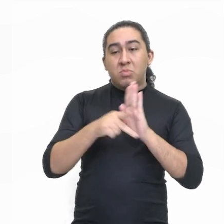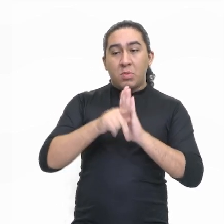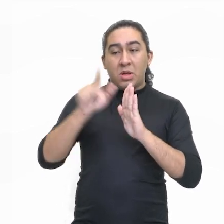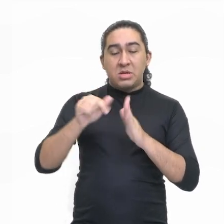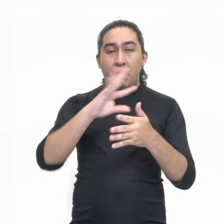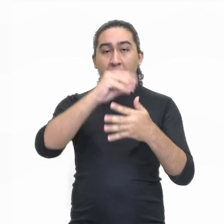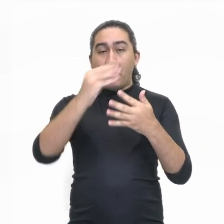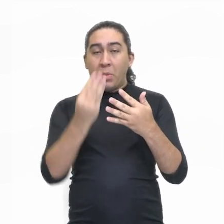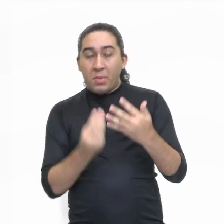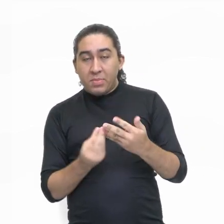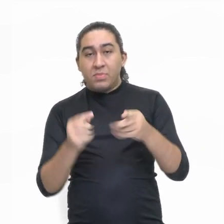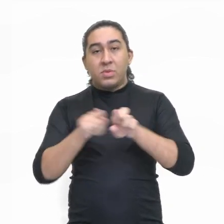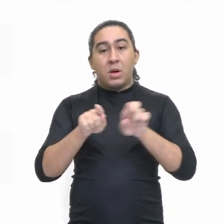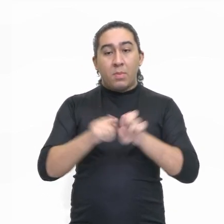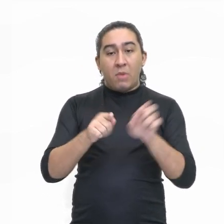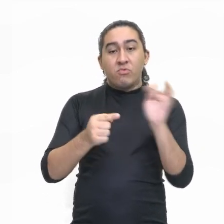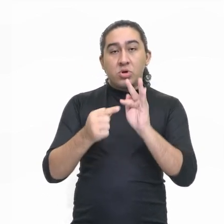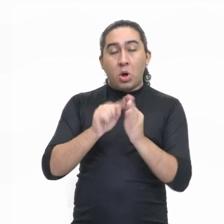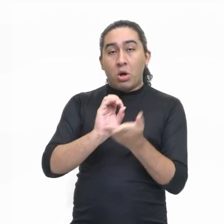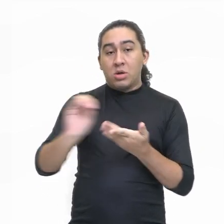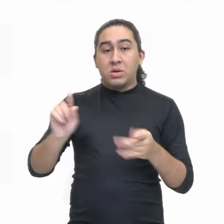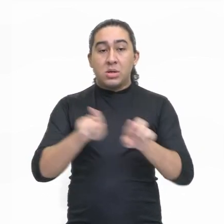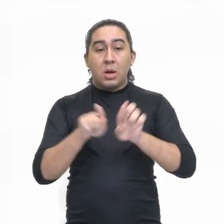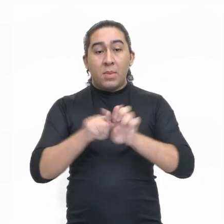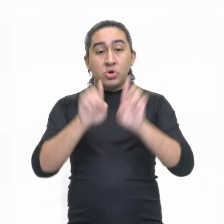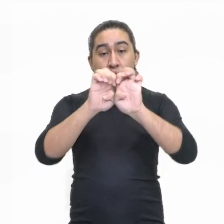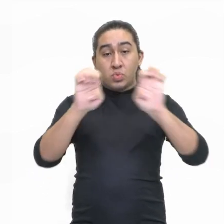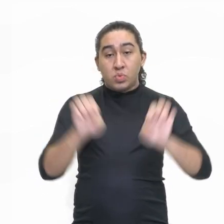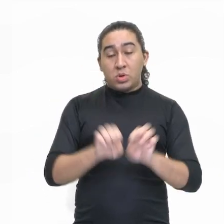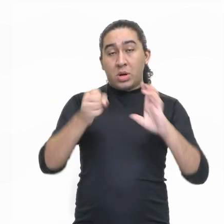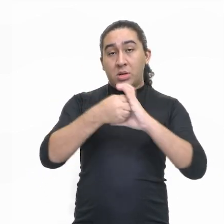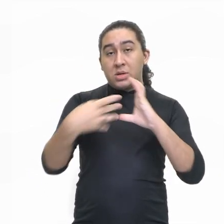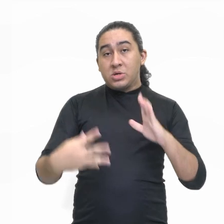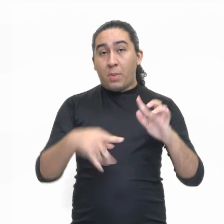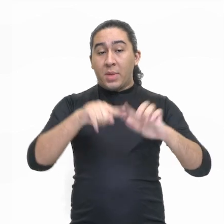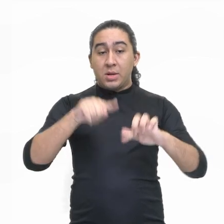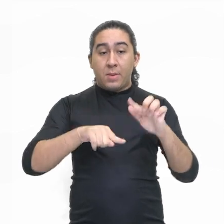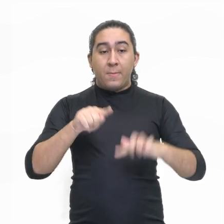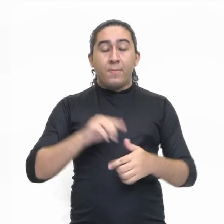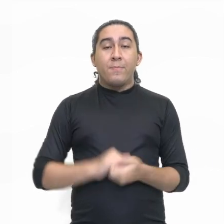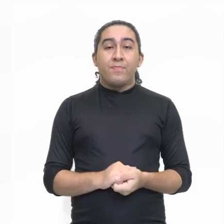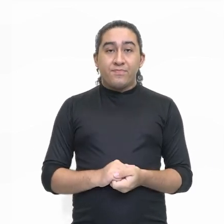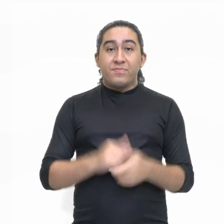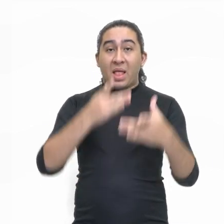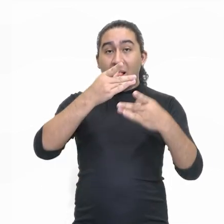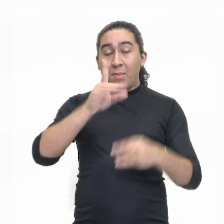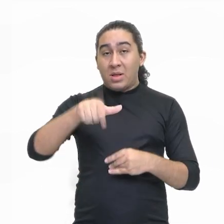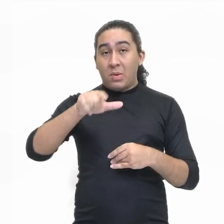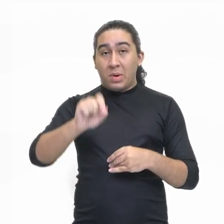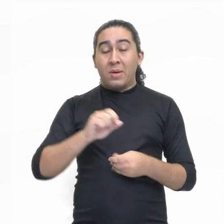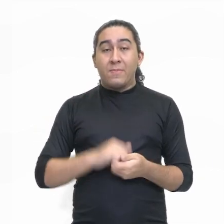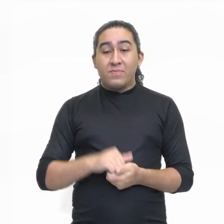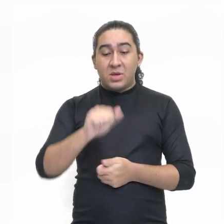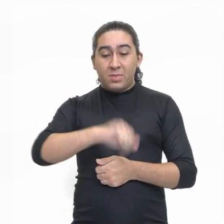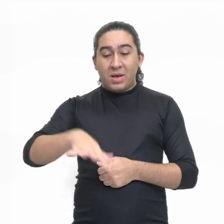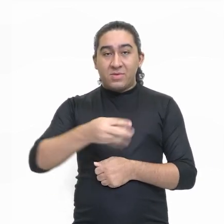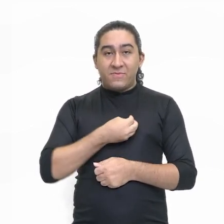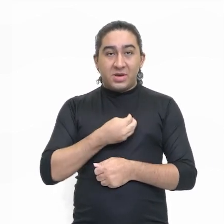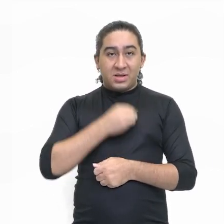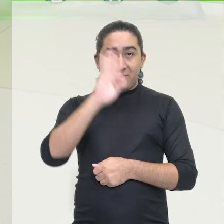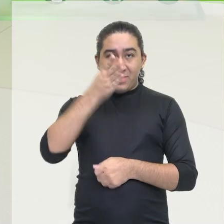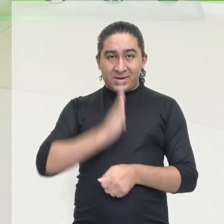Trófica, Funções Orgânicas, Estrutura e Propriedades dos Materiais, Detalhamento do Objeto,